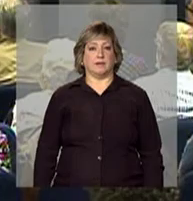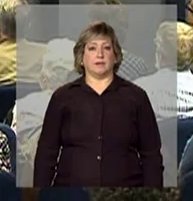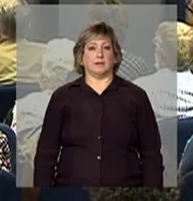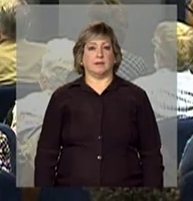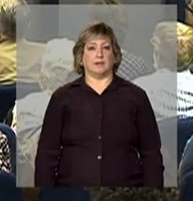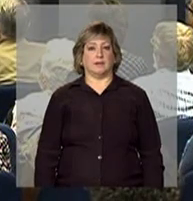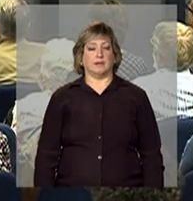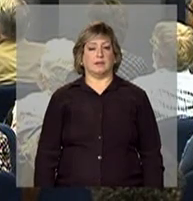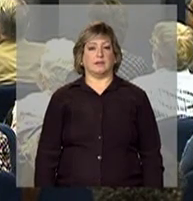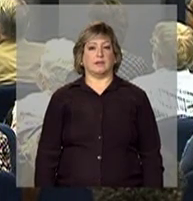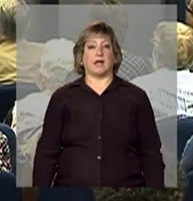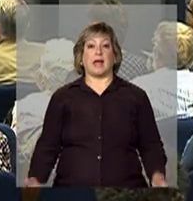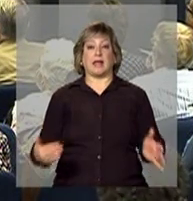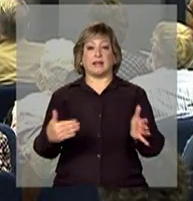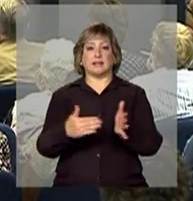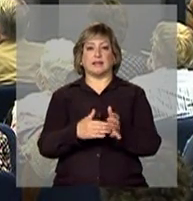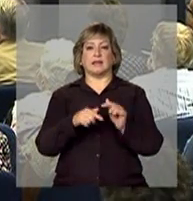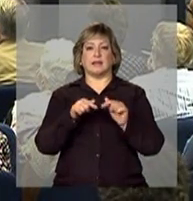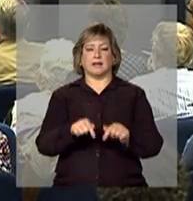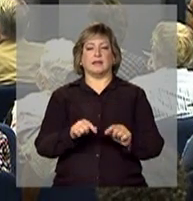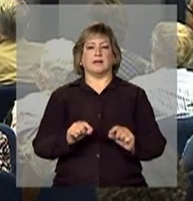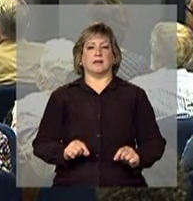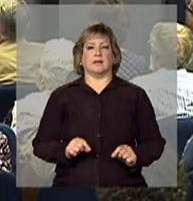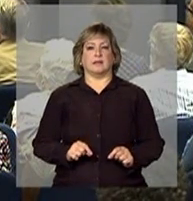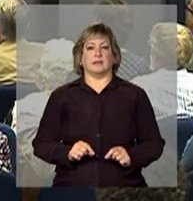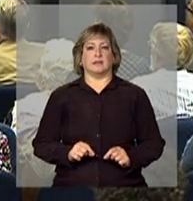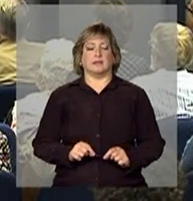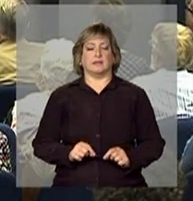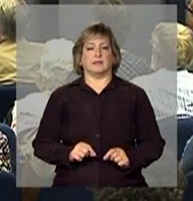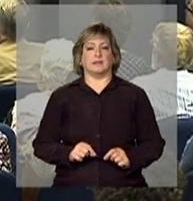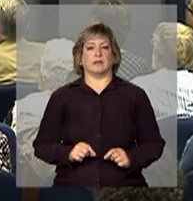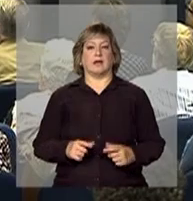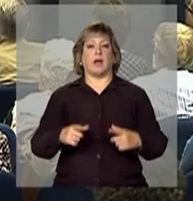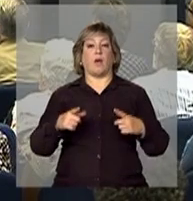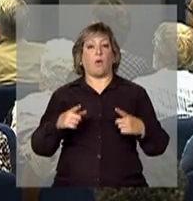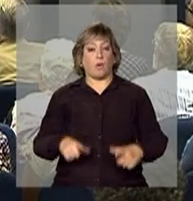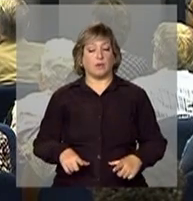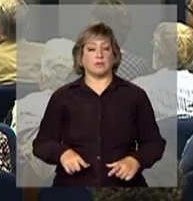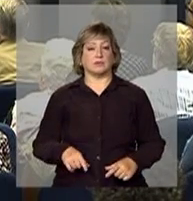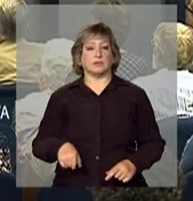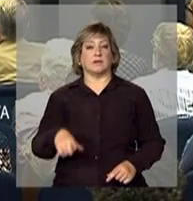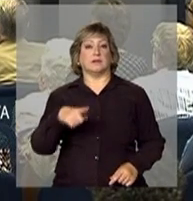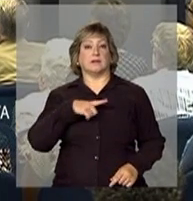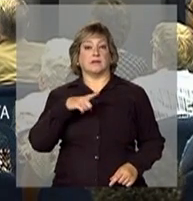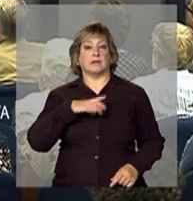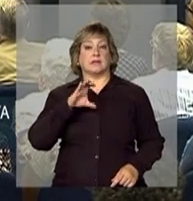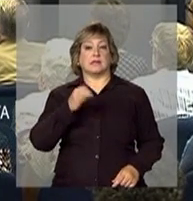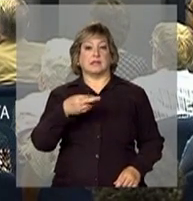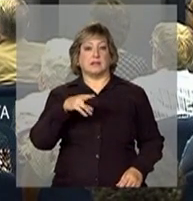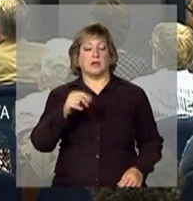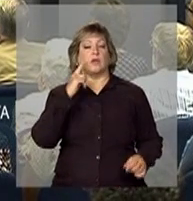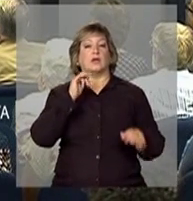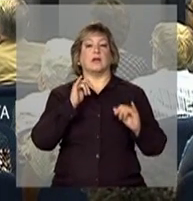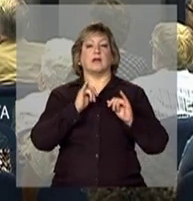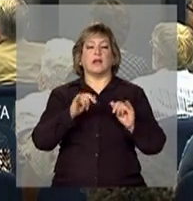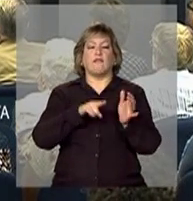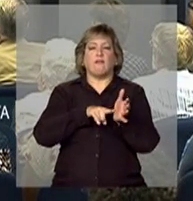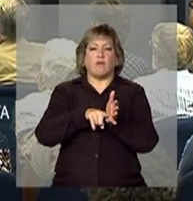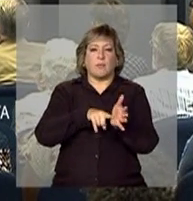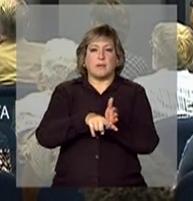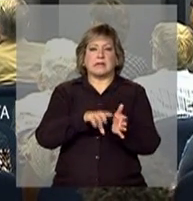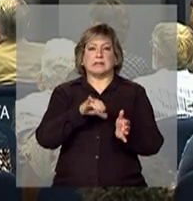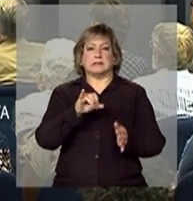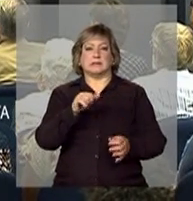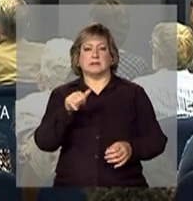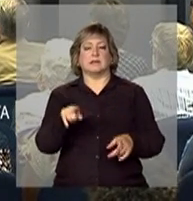Vai até aqui, sabe, gente? Que é aonde está o Centro de Formação do Exército, do CISA e